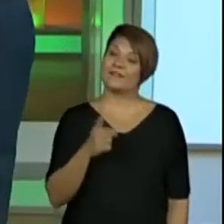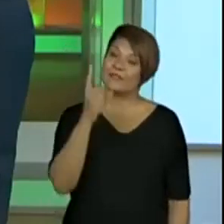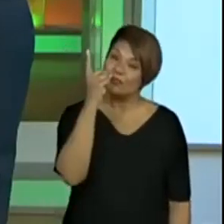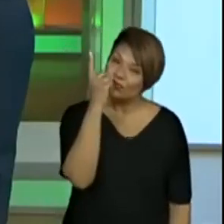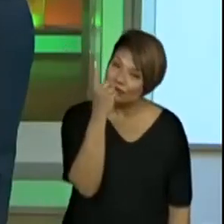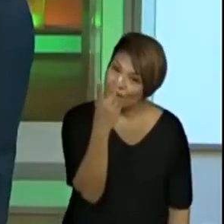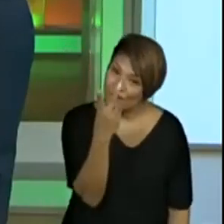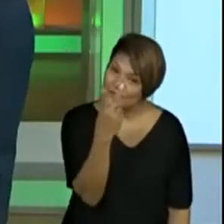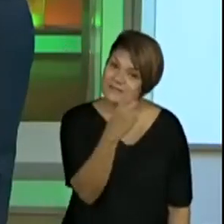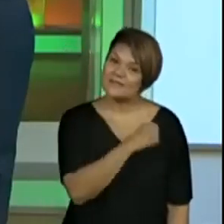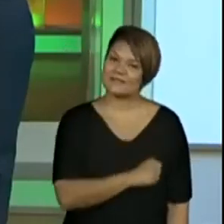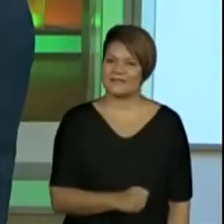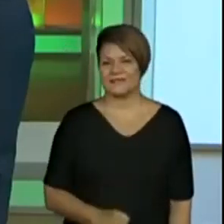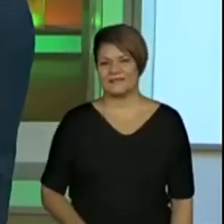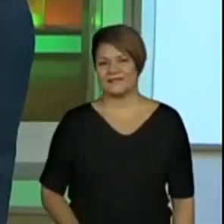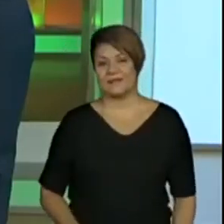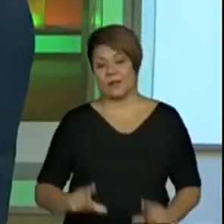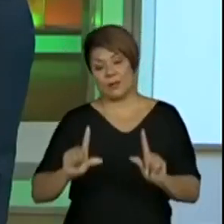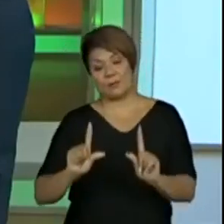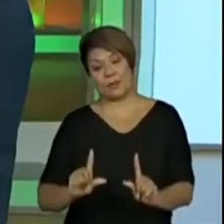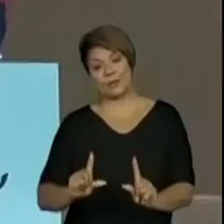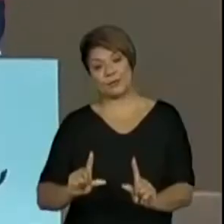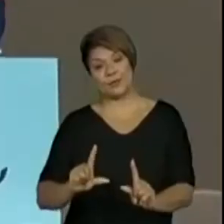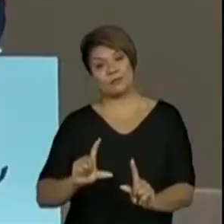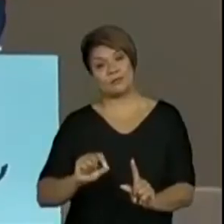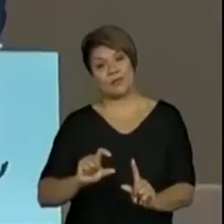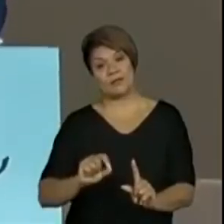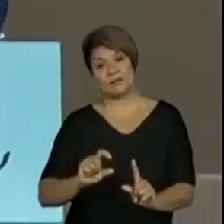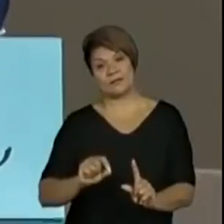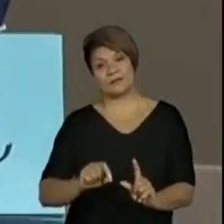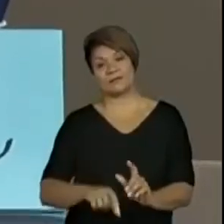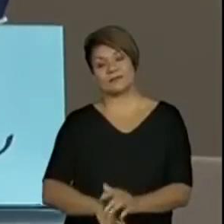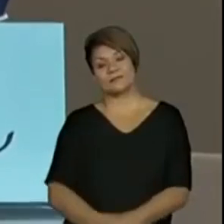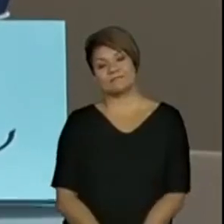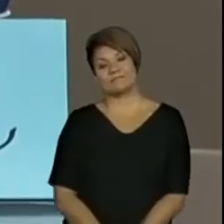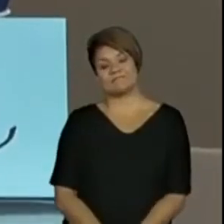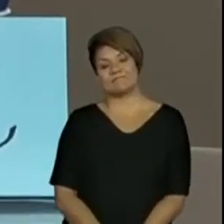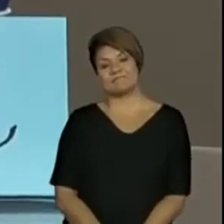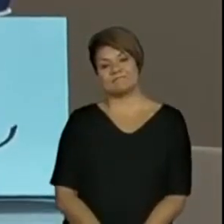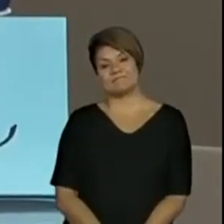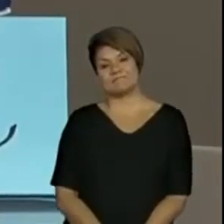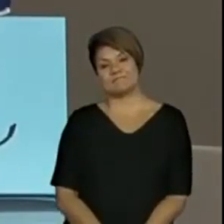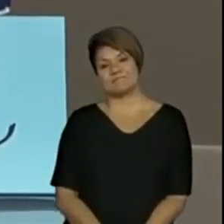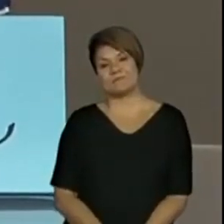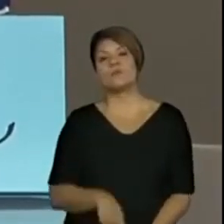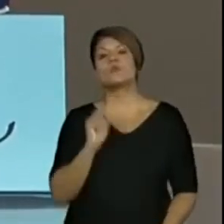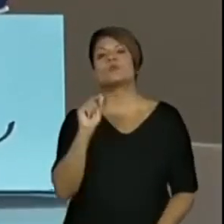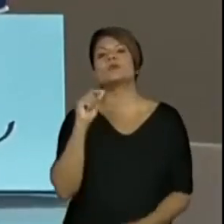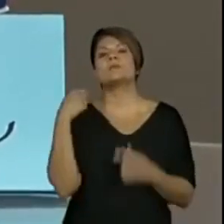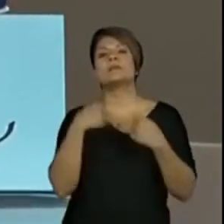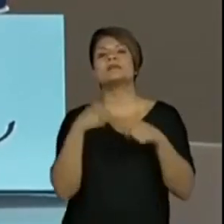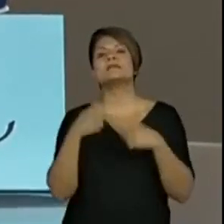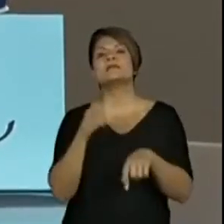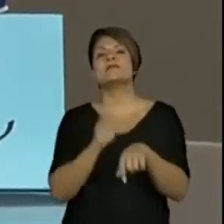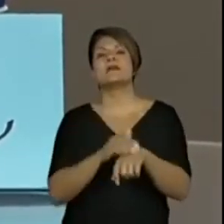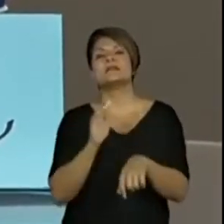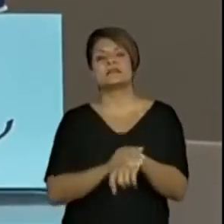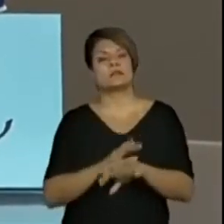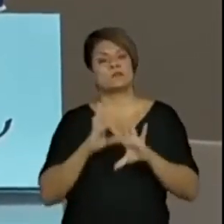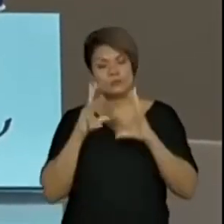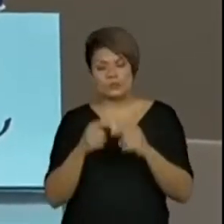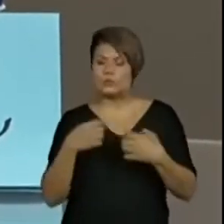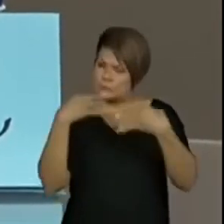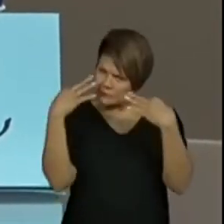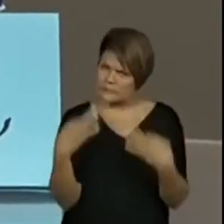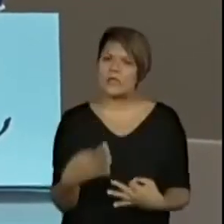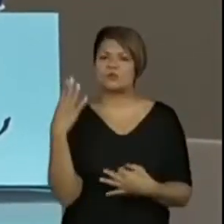12 palitos e a plaquinha está falando que a gente tem 10. O que, que eu preciso fazer para que tudo fique